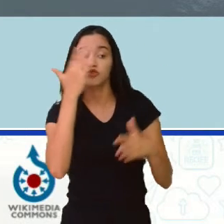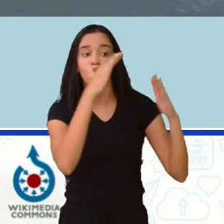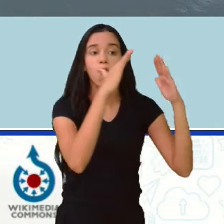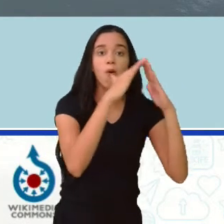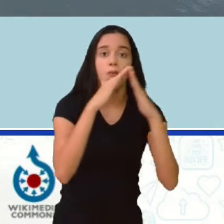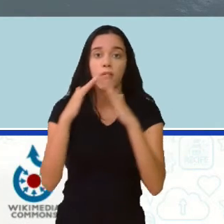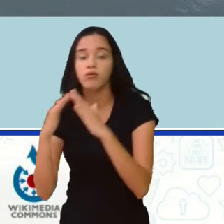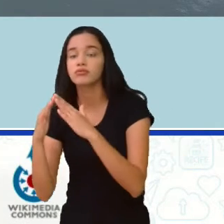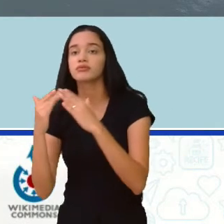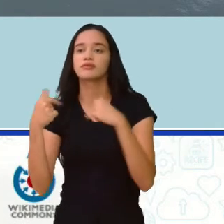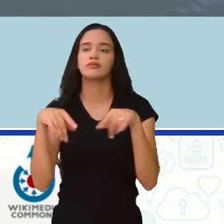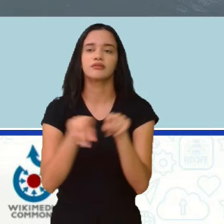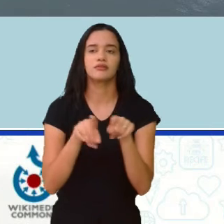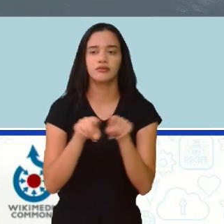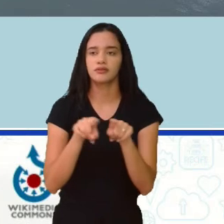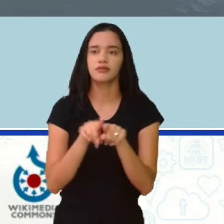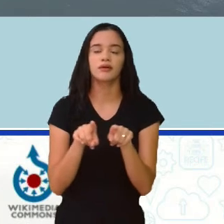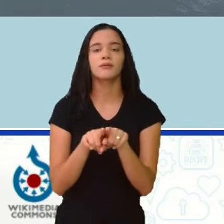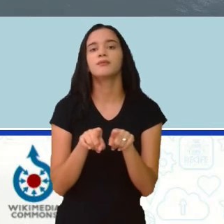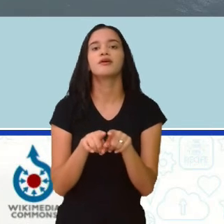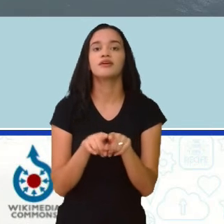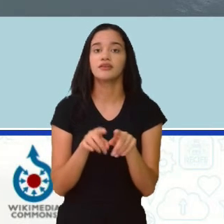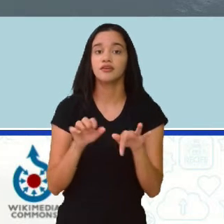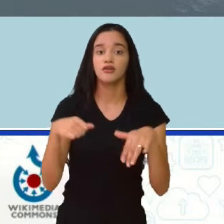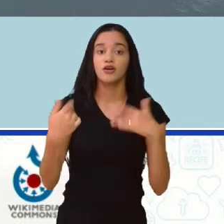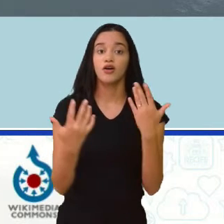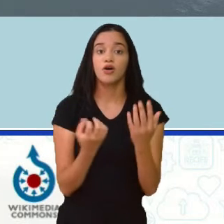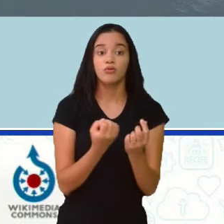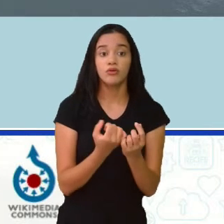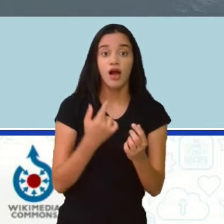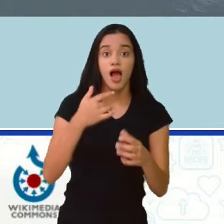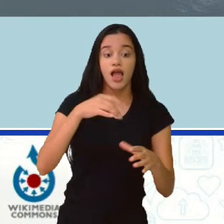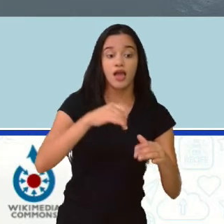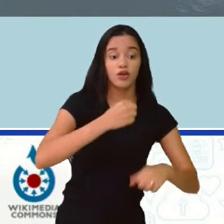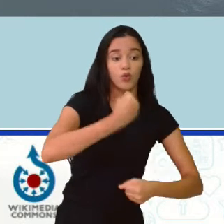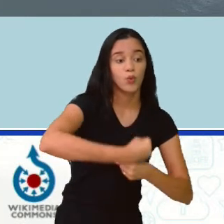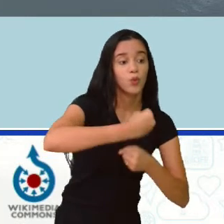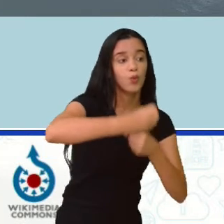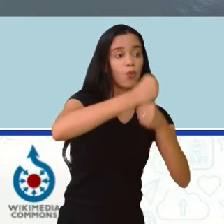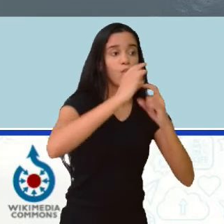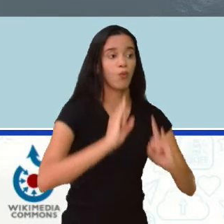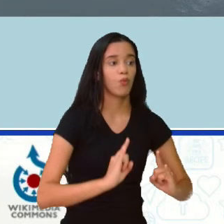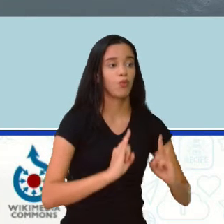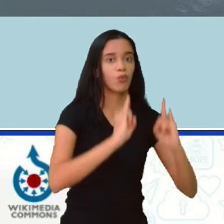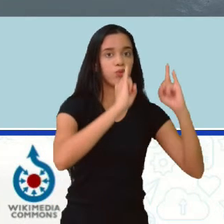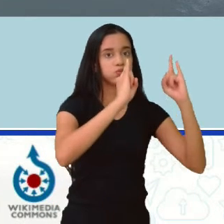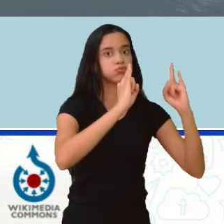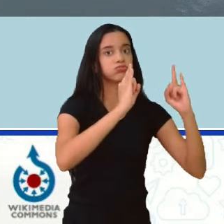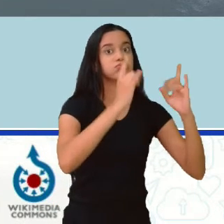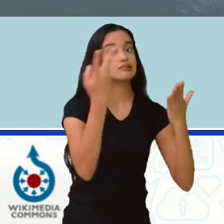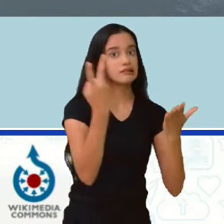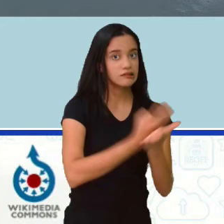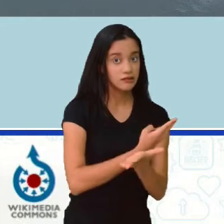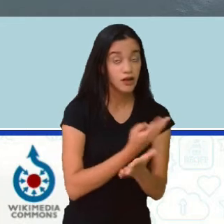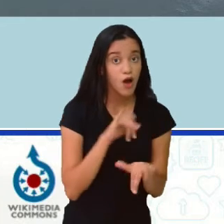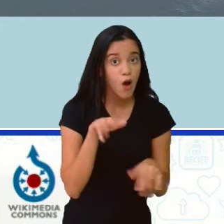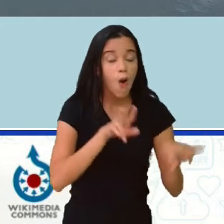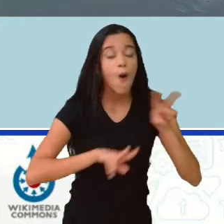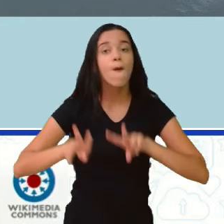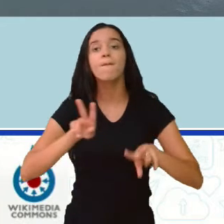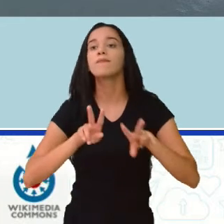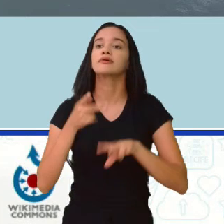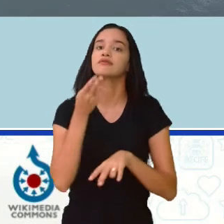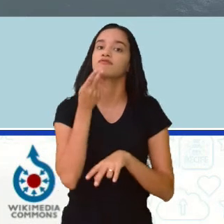ele causa, a degradação dos manguezais, construções irregulares. Então, observem aí que quando a gente